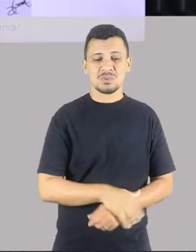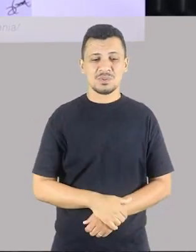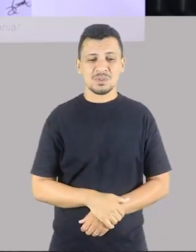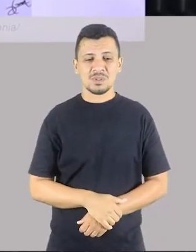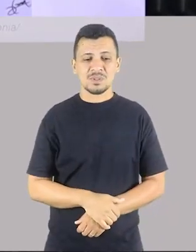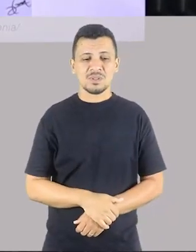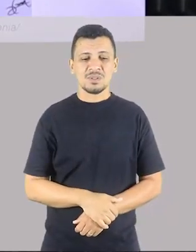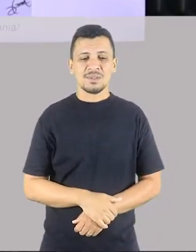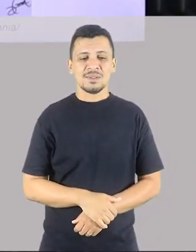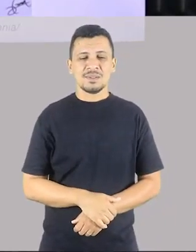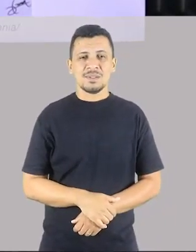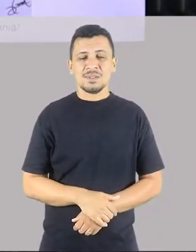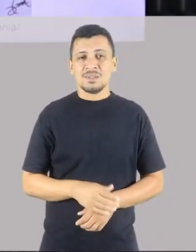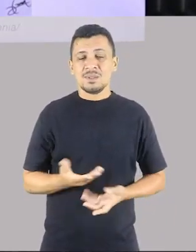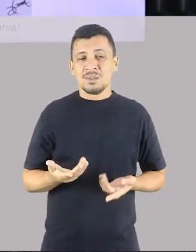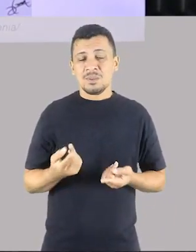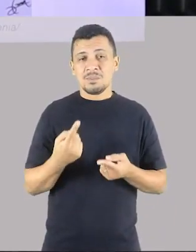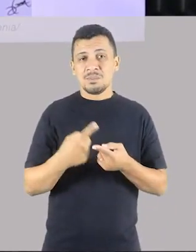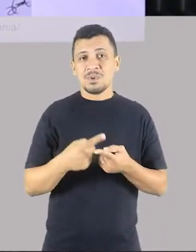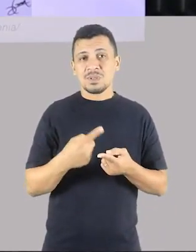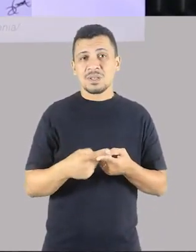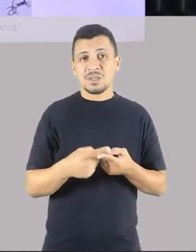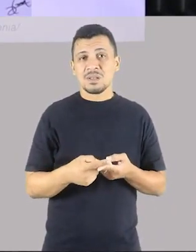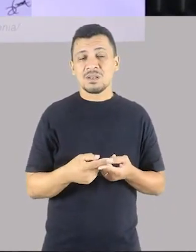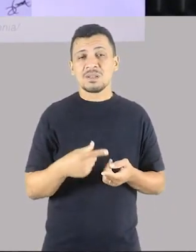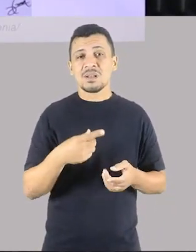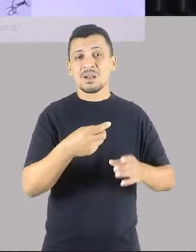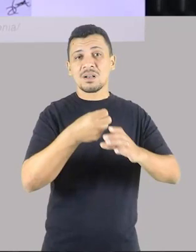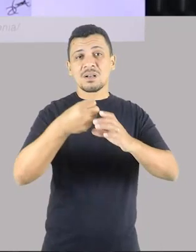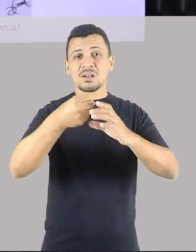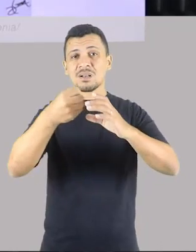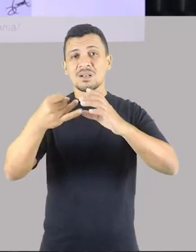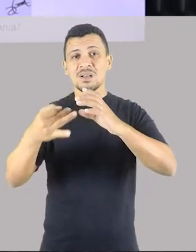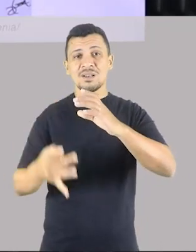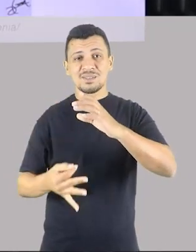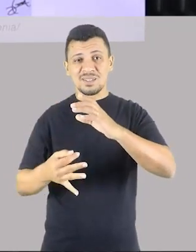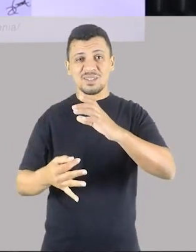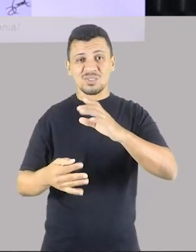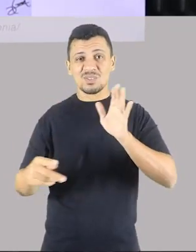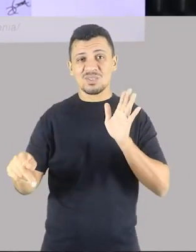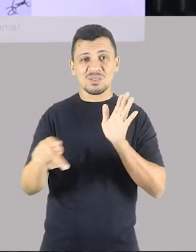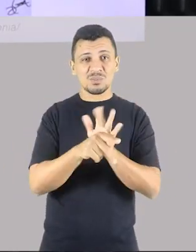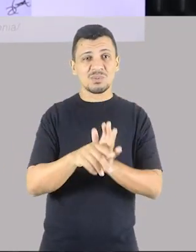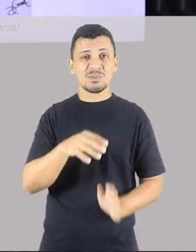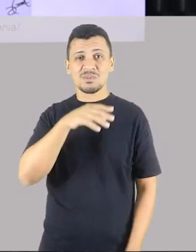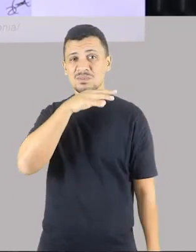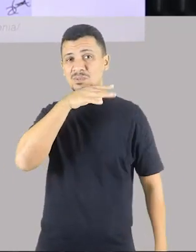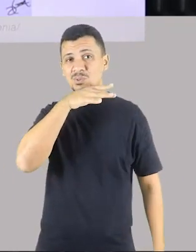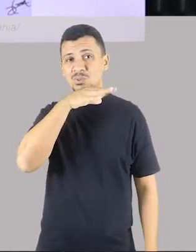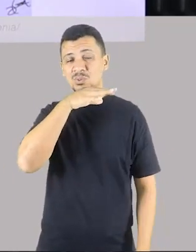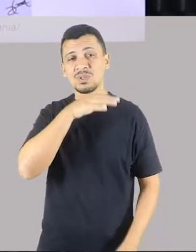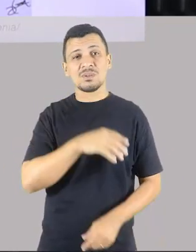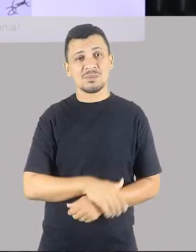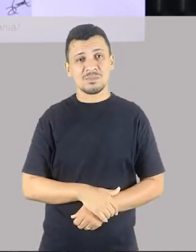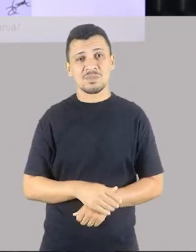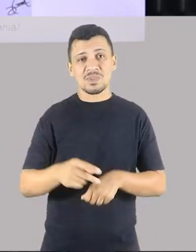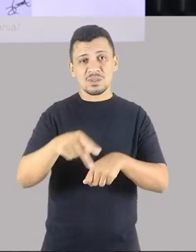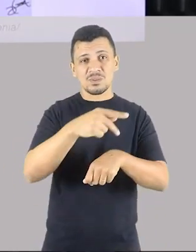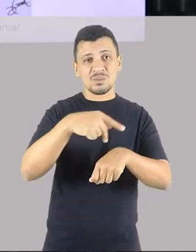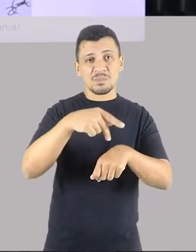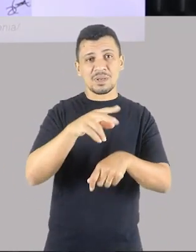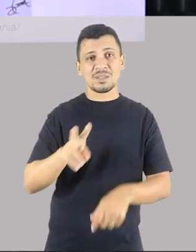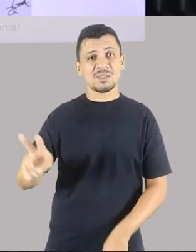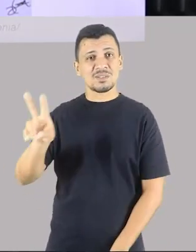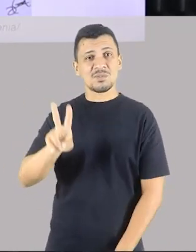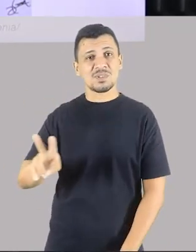são colocadas características extremamente negativas, né, da